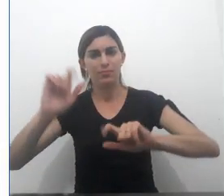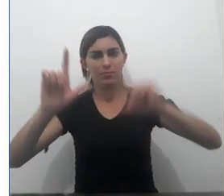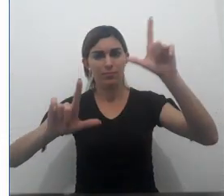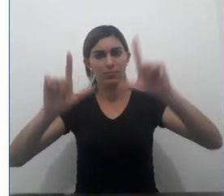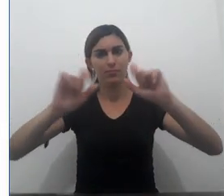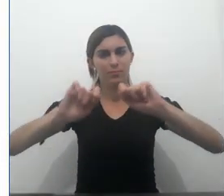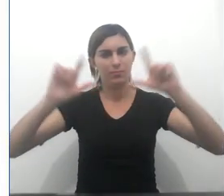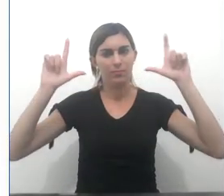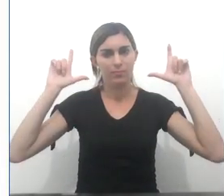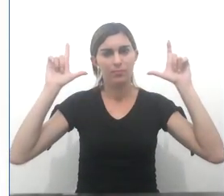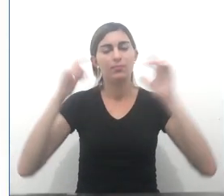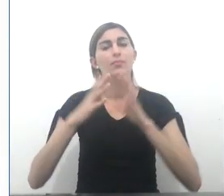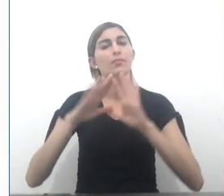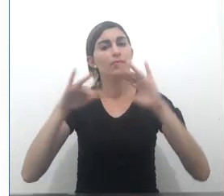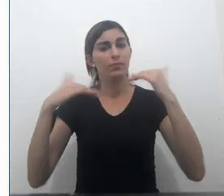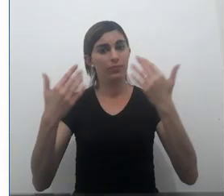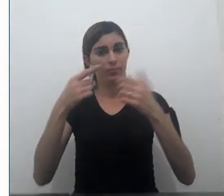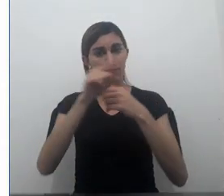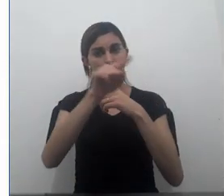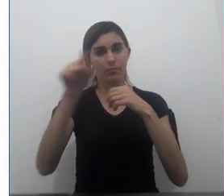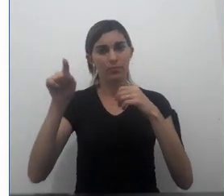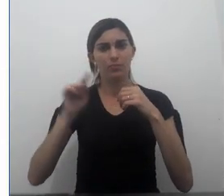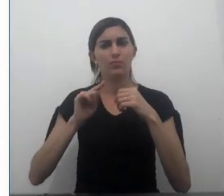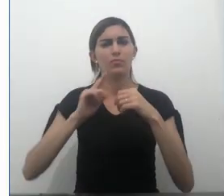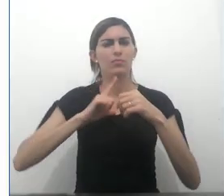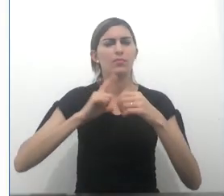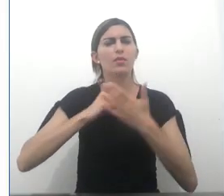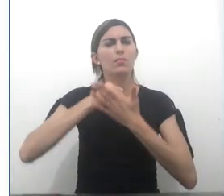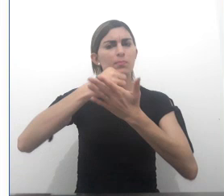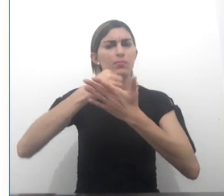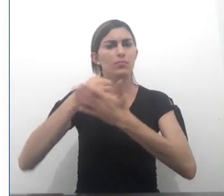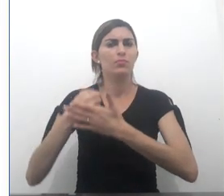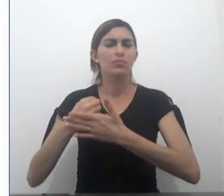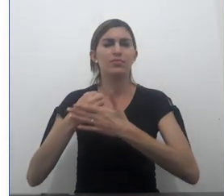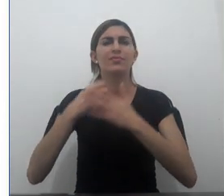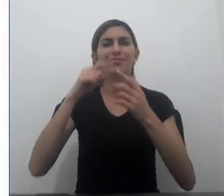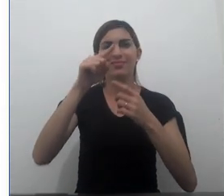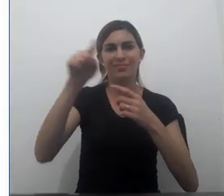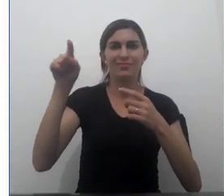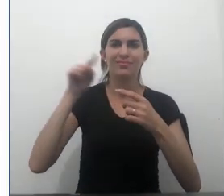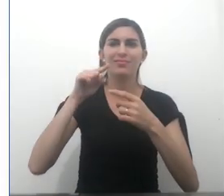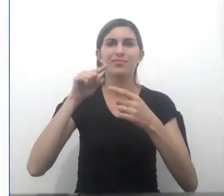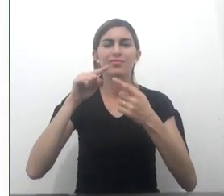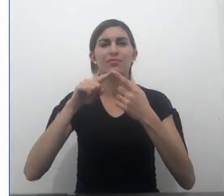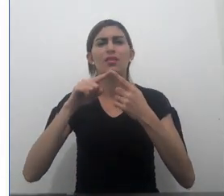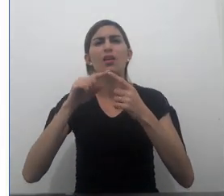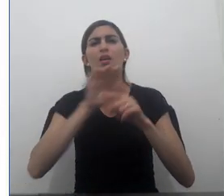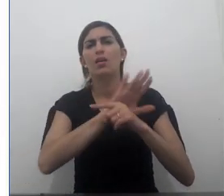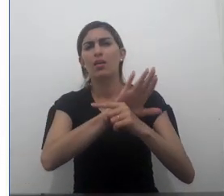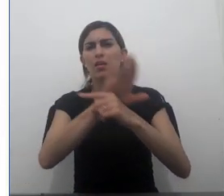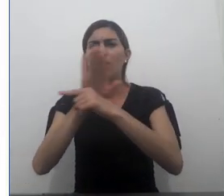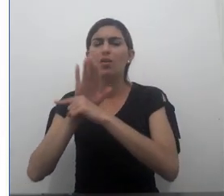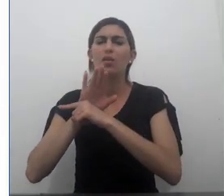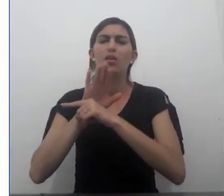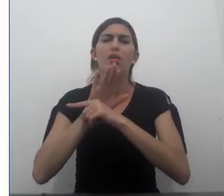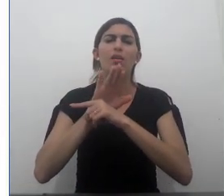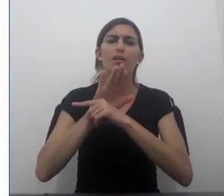na tela, né, gente? Então essas embarcações, né, servem, esses catamarãs gigantes, né, eles servem